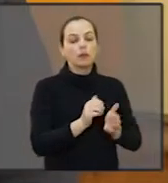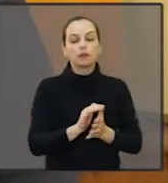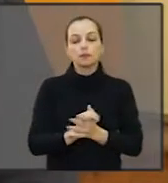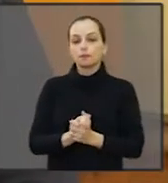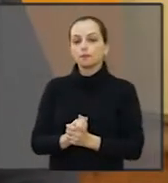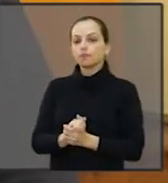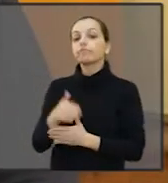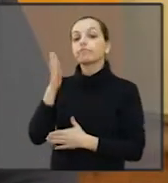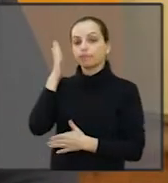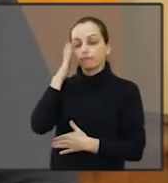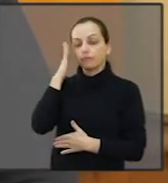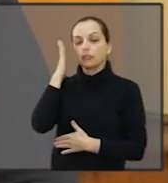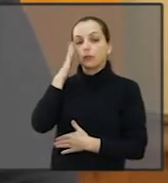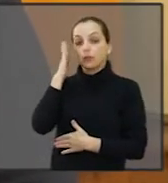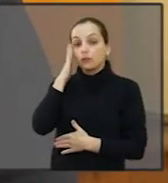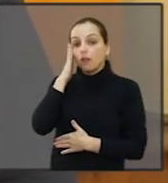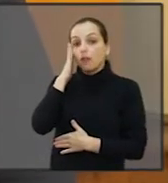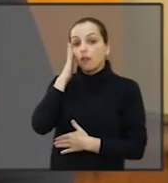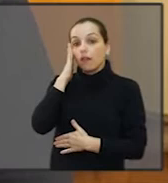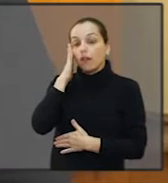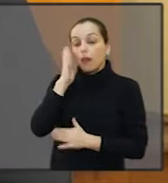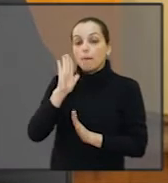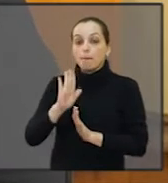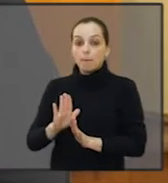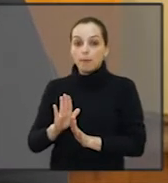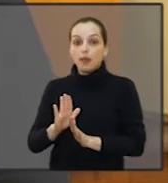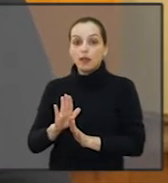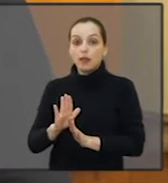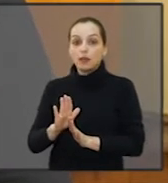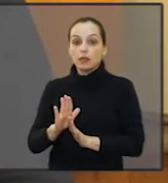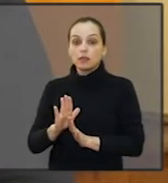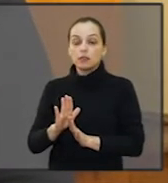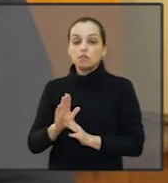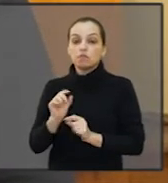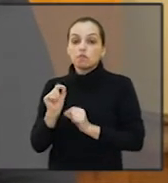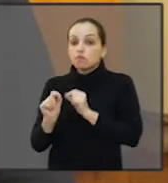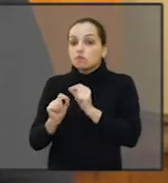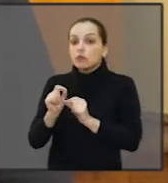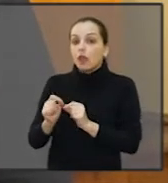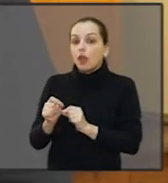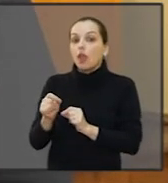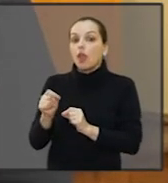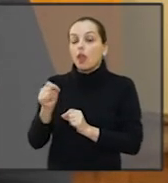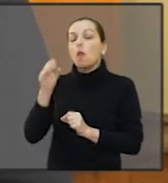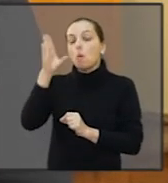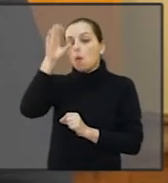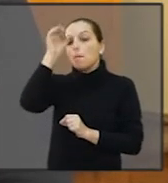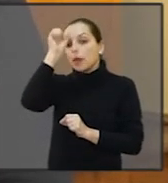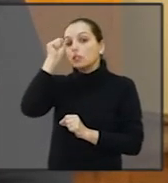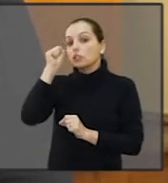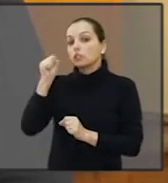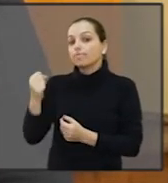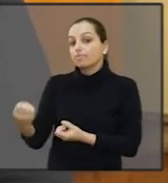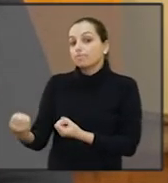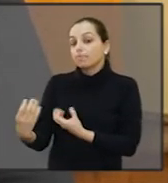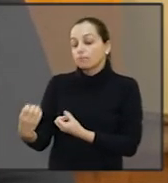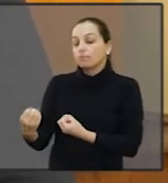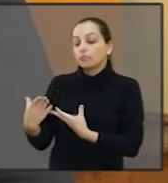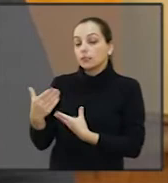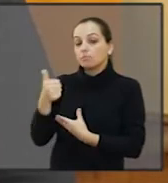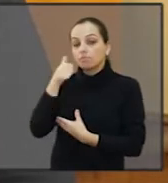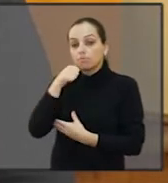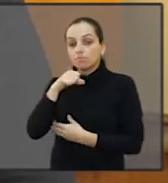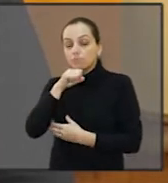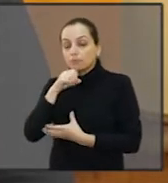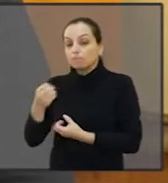tenho consciência, assim, mas eu prefiro... eu tive, assim, uma lição muito grande da minha mãe, né? Minha mãe foi uma pessoa